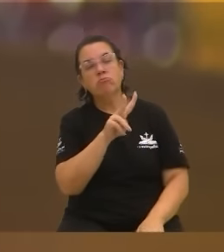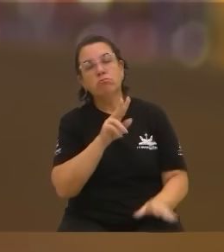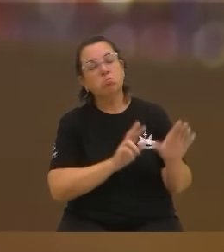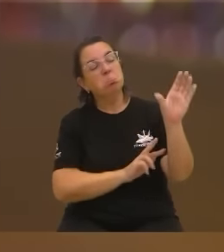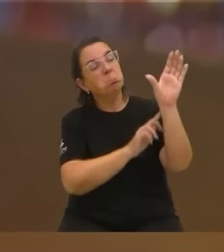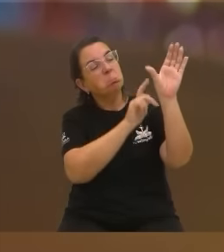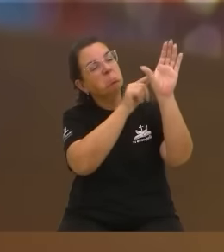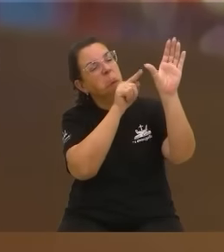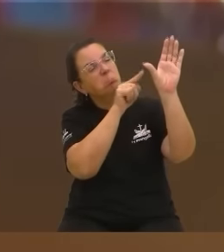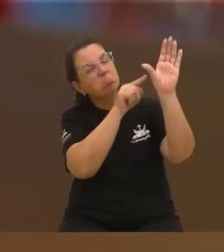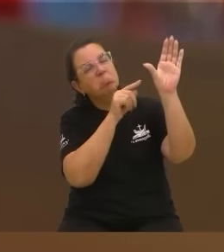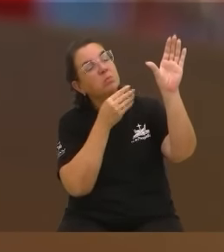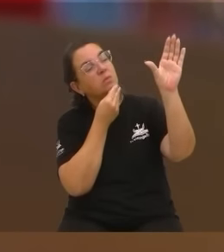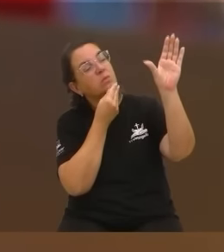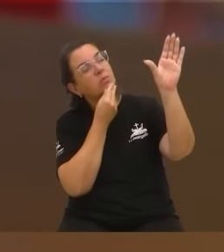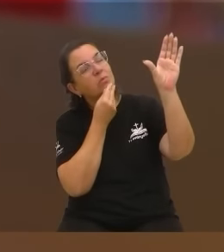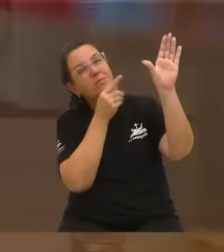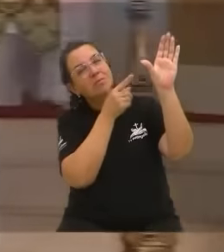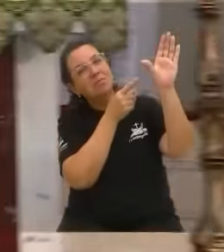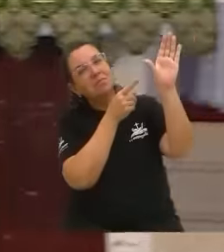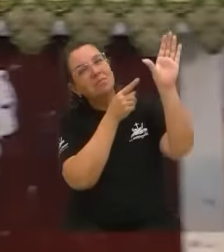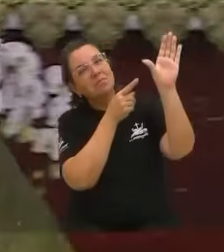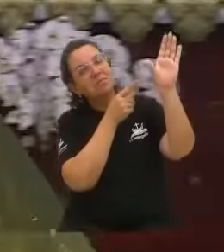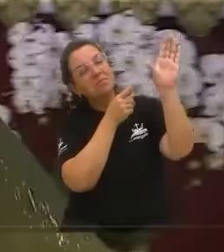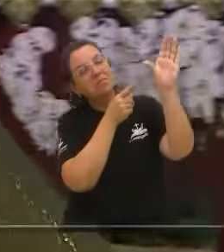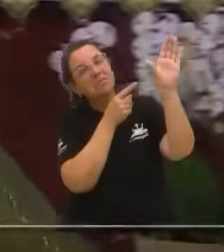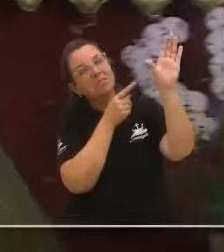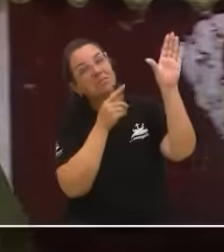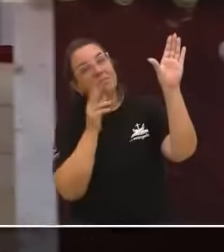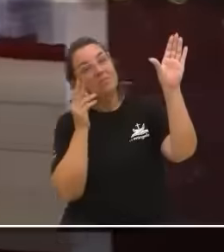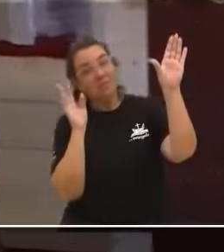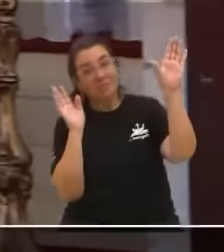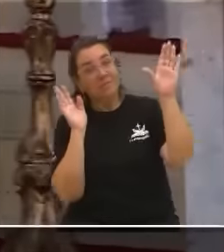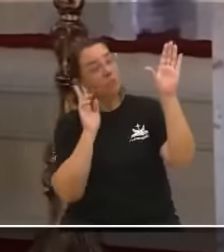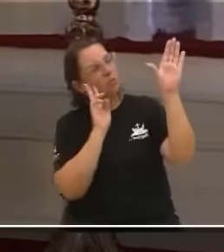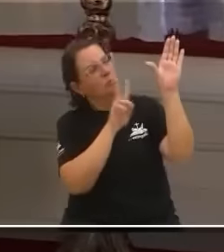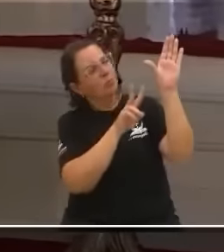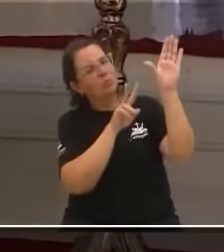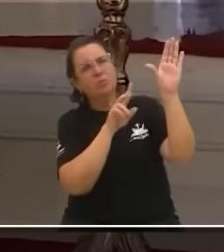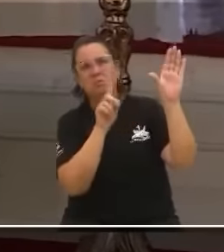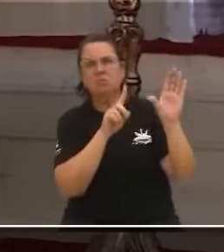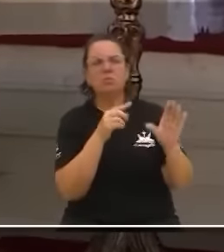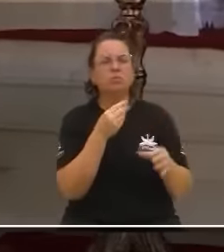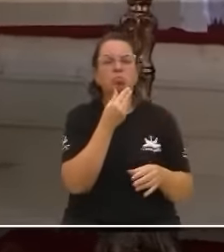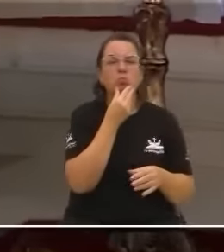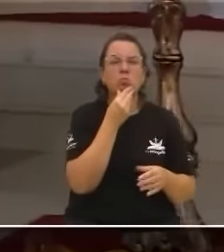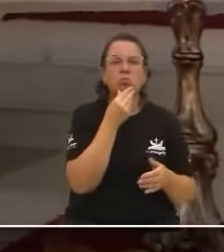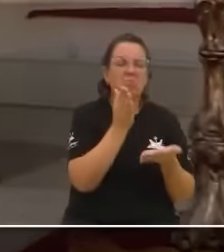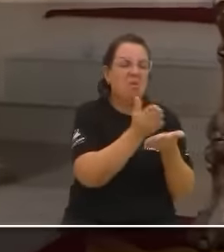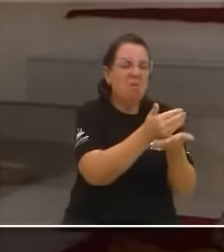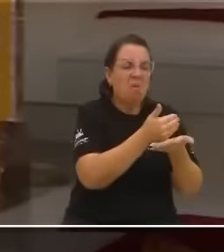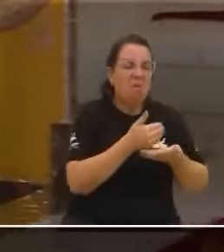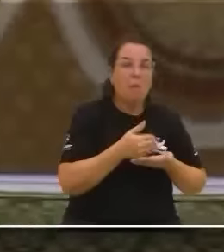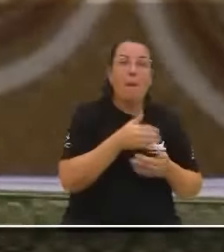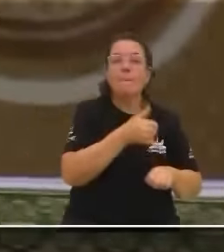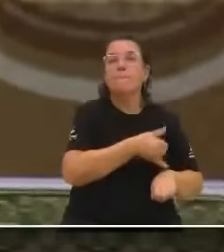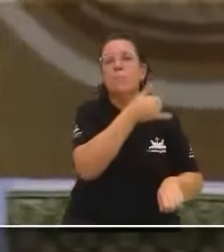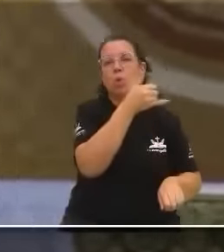nanico, aquele tampinha, ele não viu o cobrador de impostos,